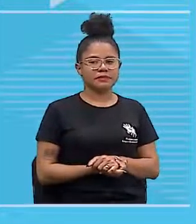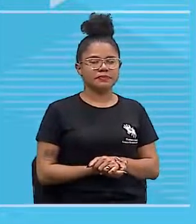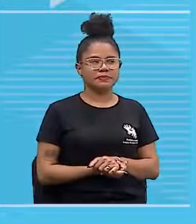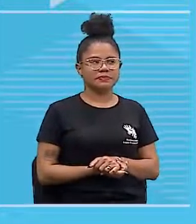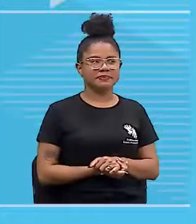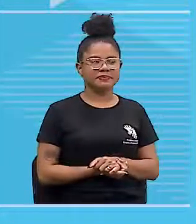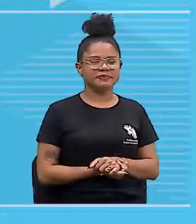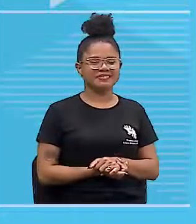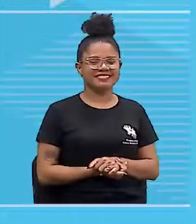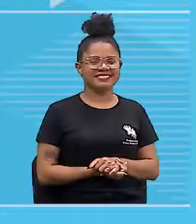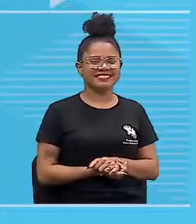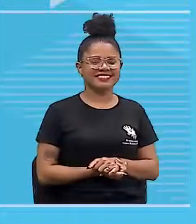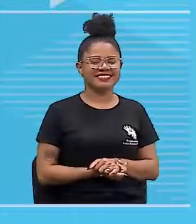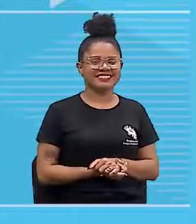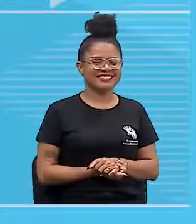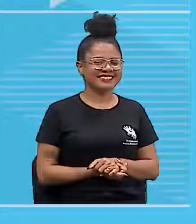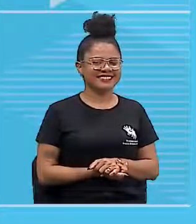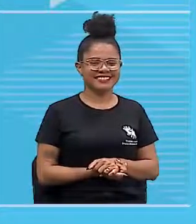tanana para